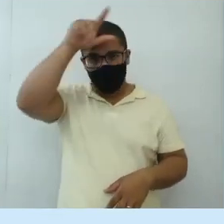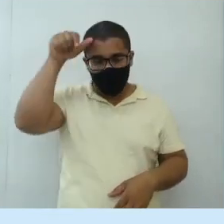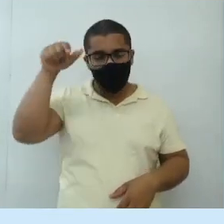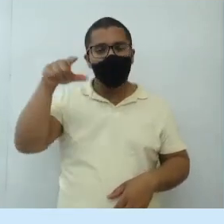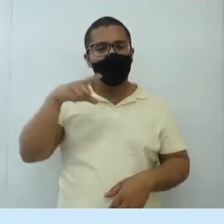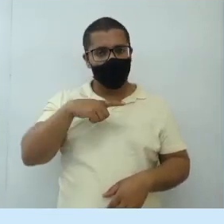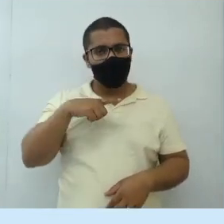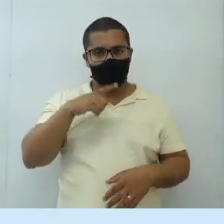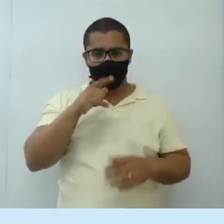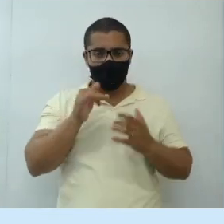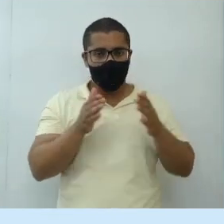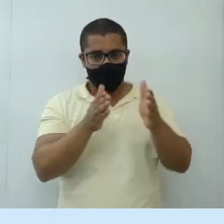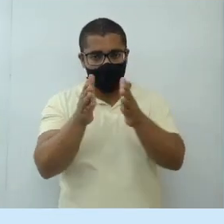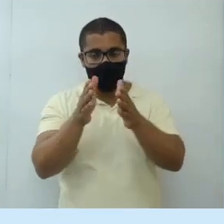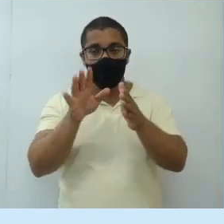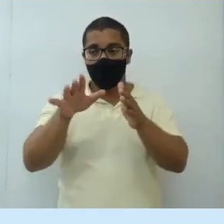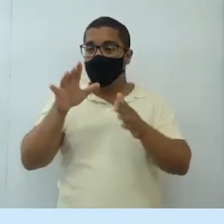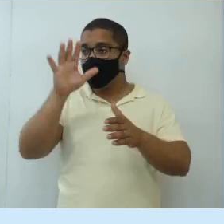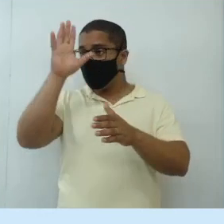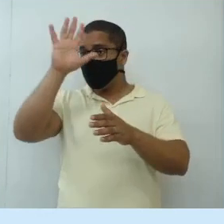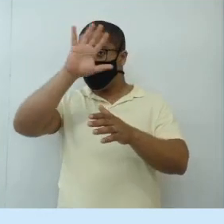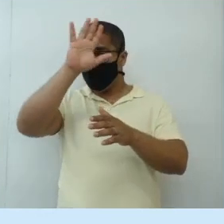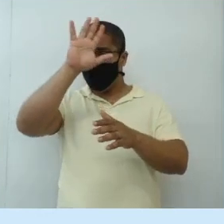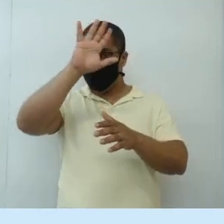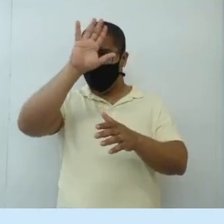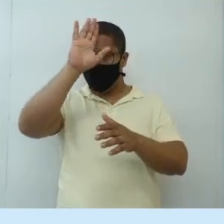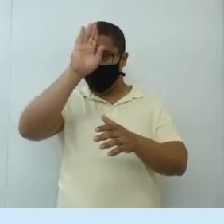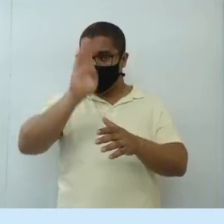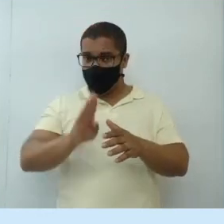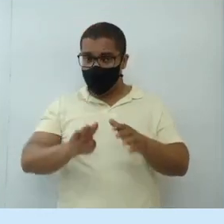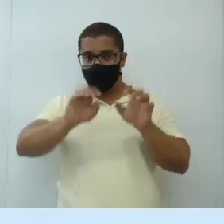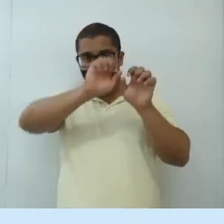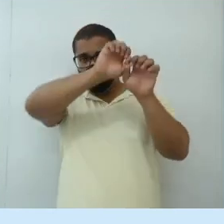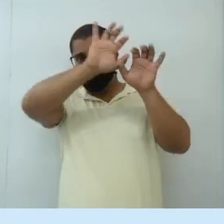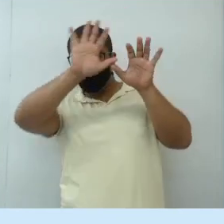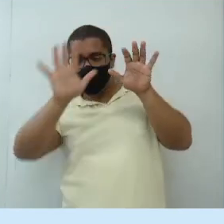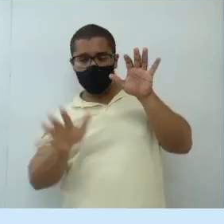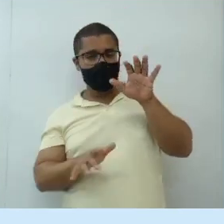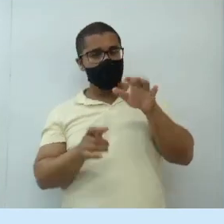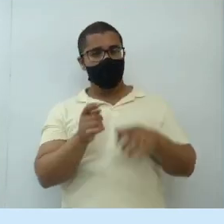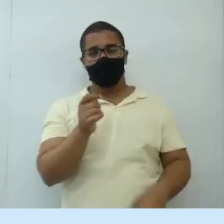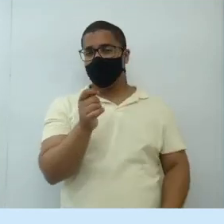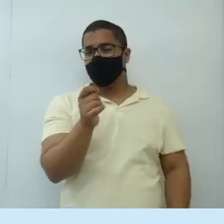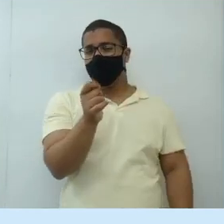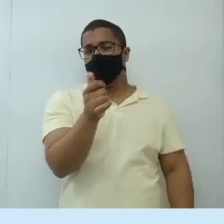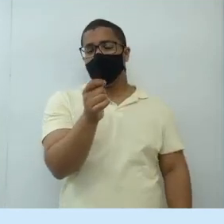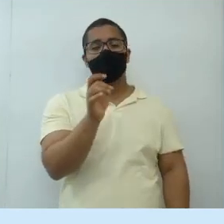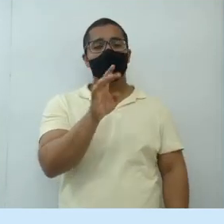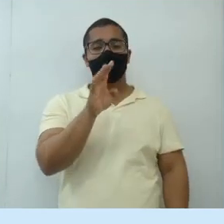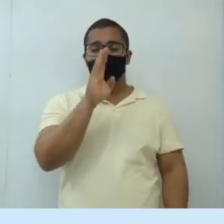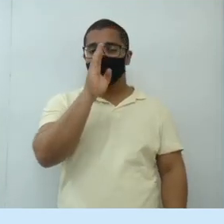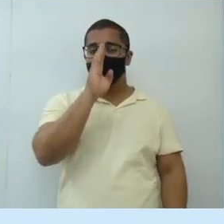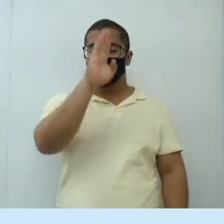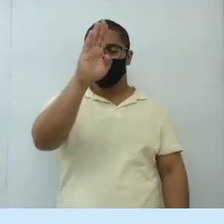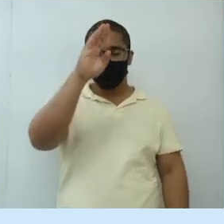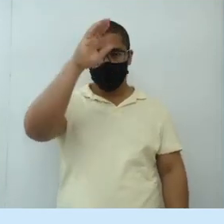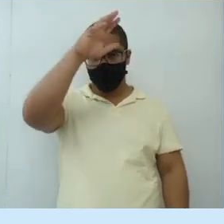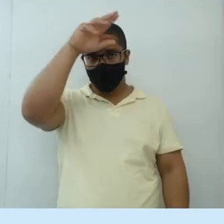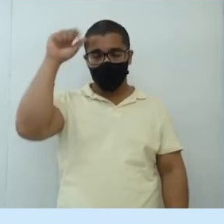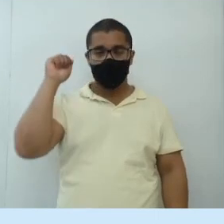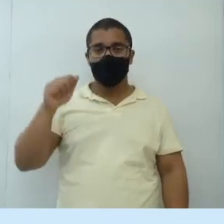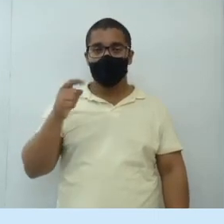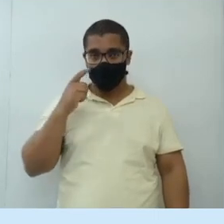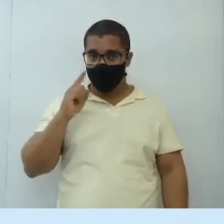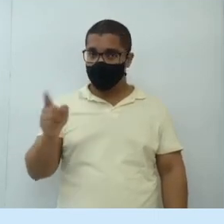se usa mais o rio mas no resto do Brasil isso ainda é muito Então essa é a errada que é a certa